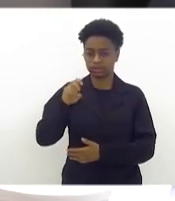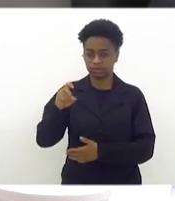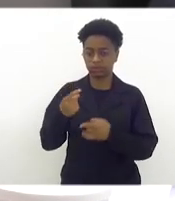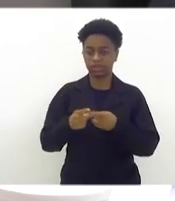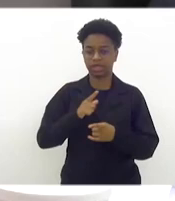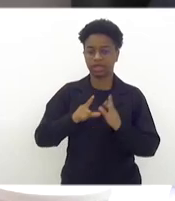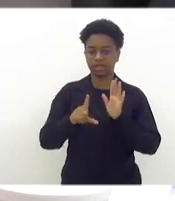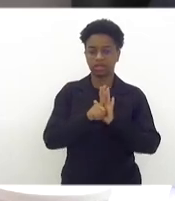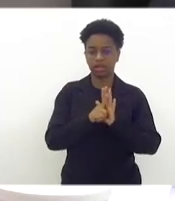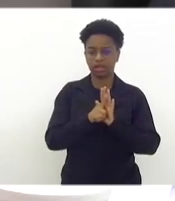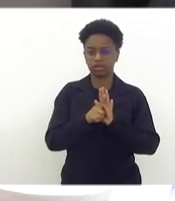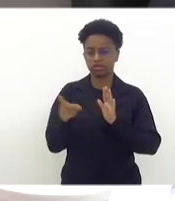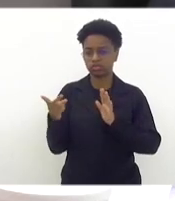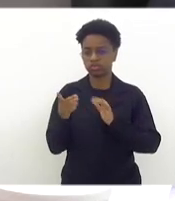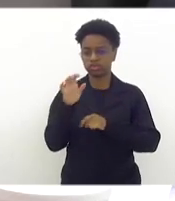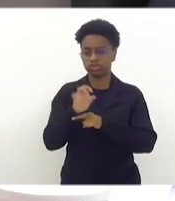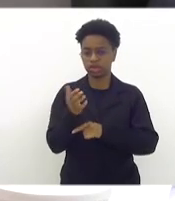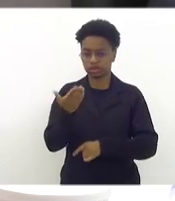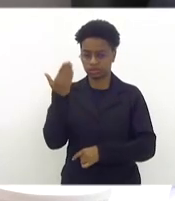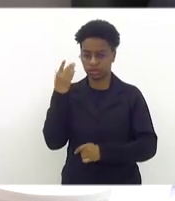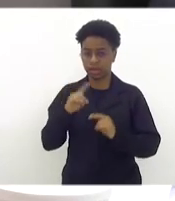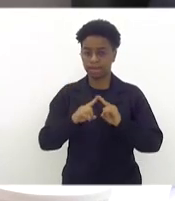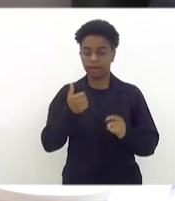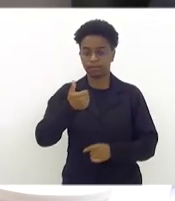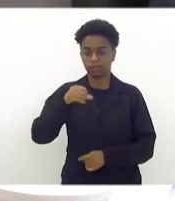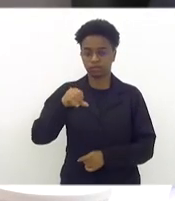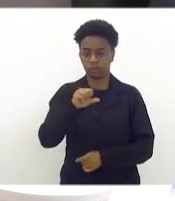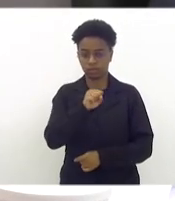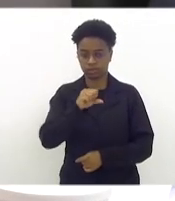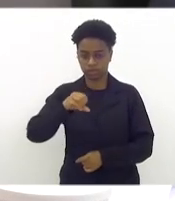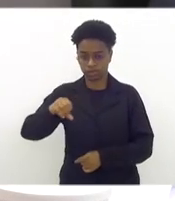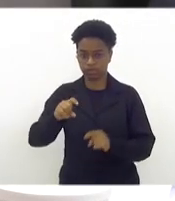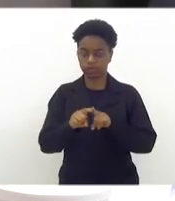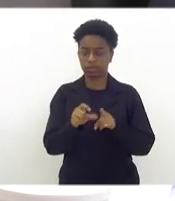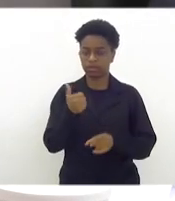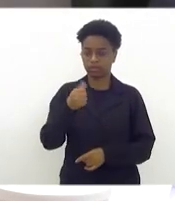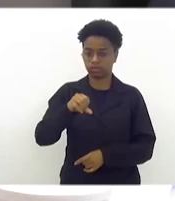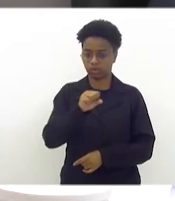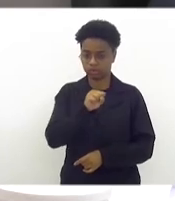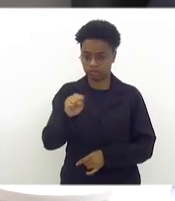legislações dos dois estados anteriores, mas de 89 e a carta de 88 também.